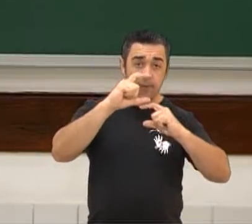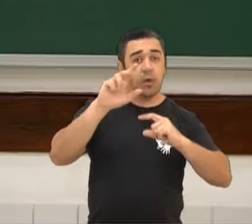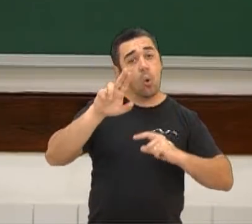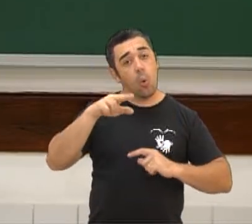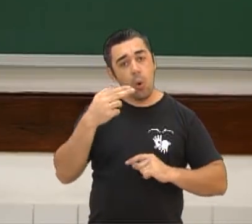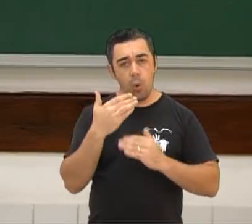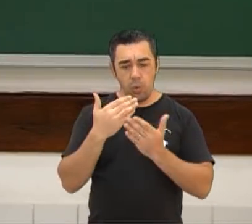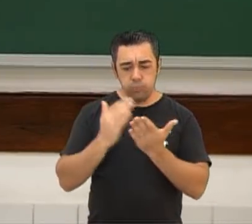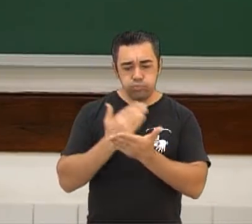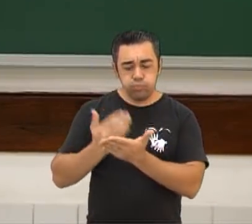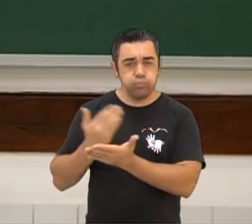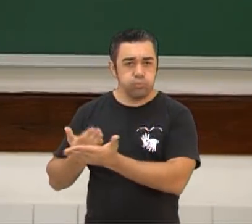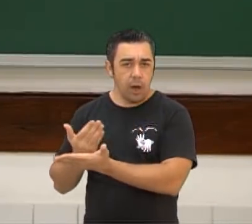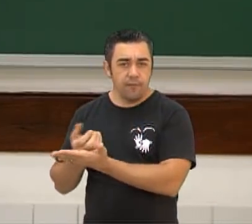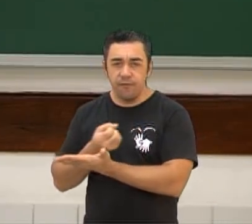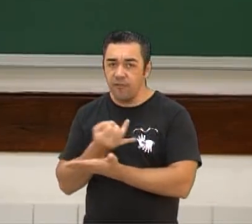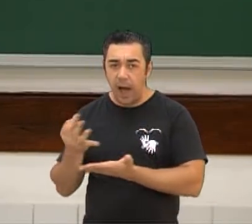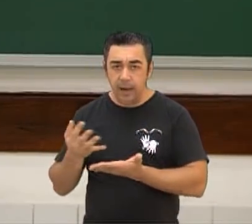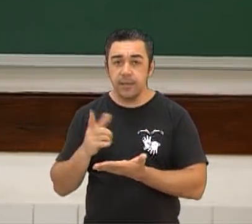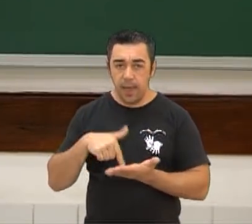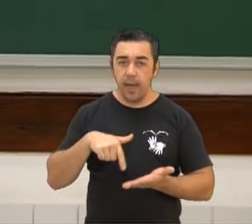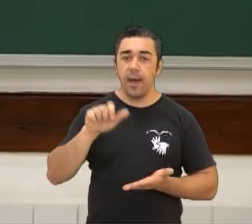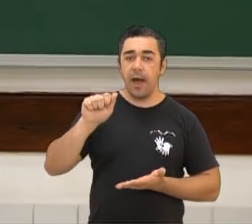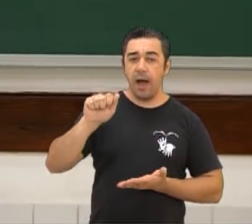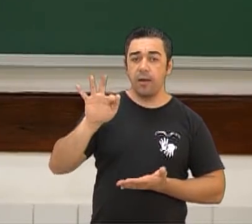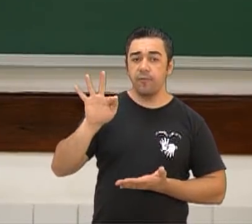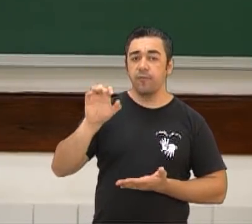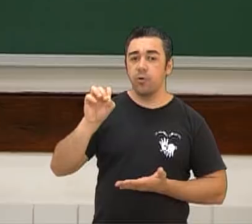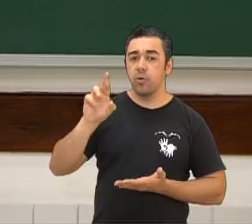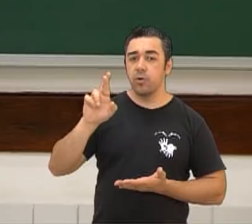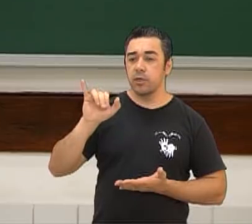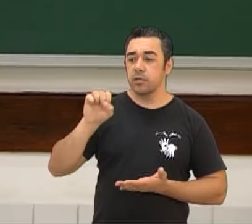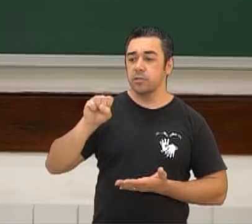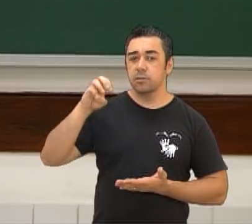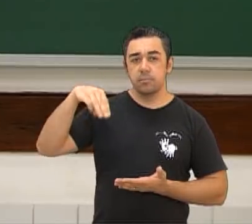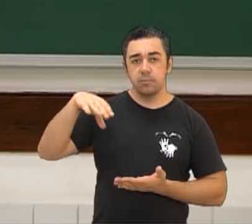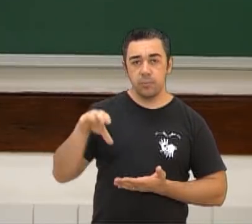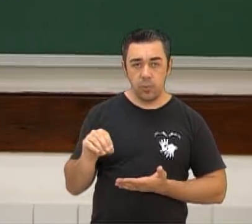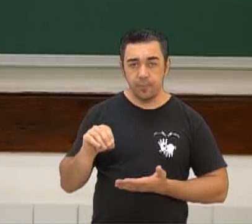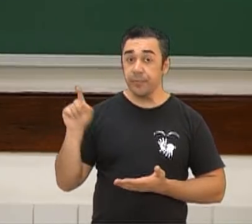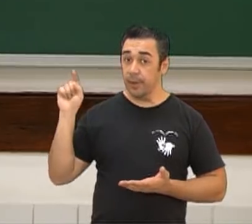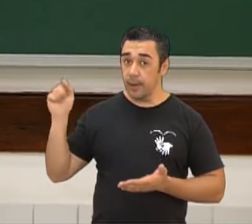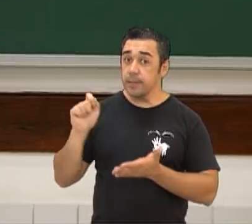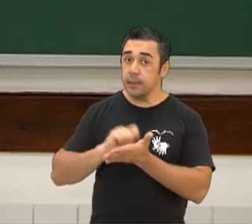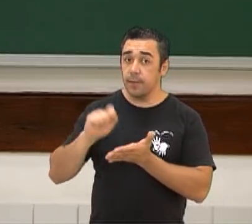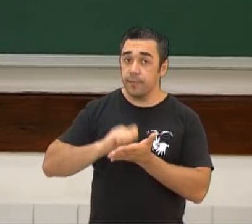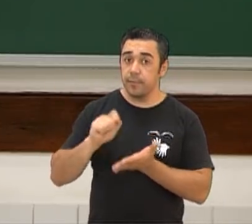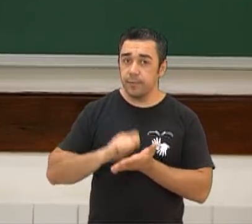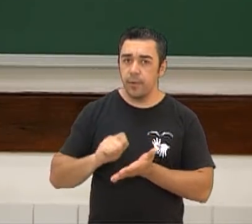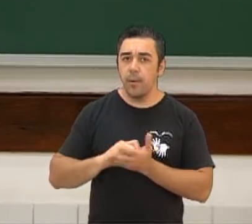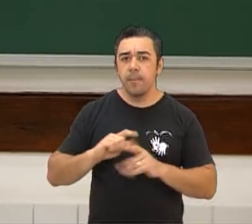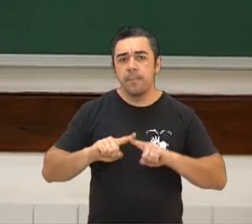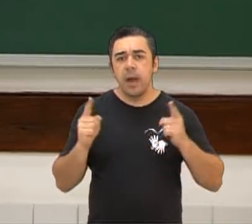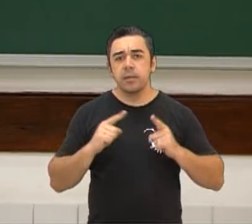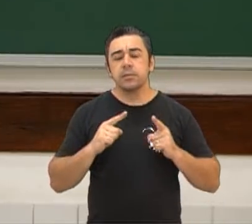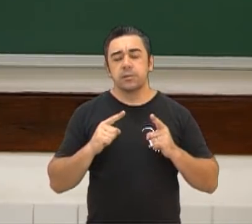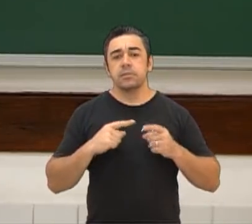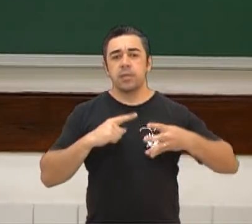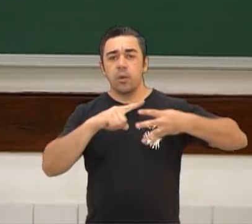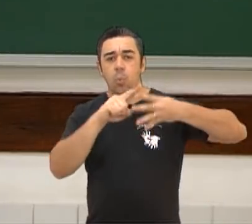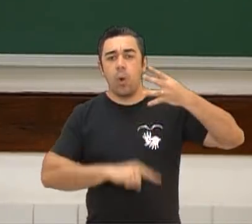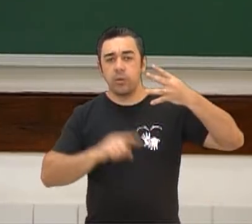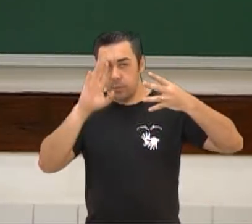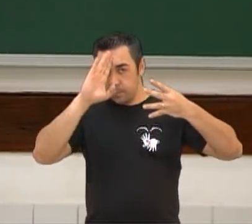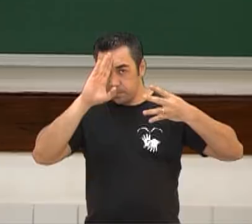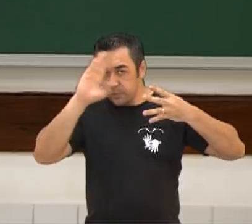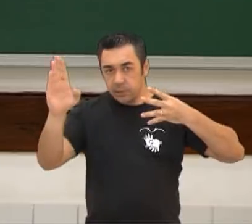se chama aforismo, tá? Nietzsche escreveu muito, a produção dele, né, é riquíssima aí, mas eu coloquei aqui 4 obras principais,